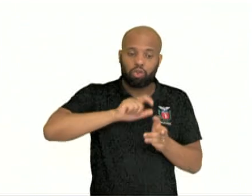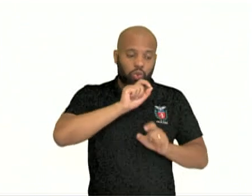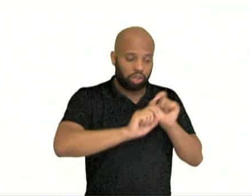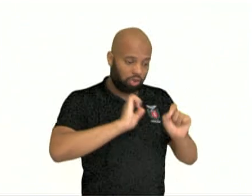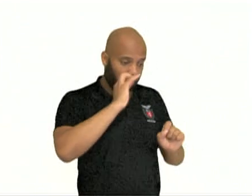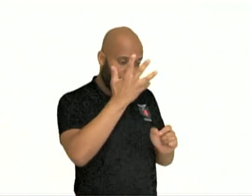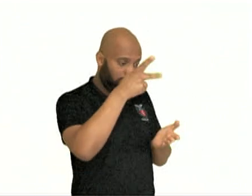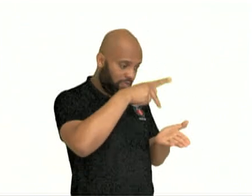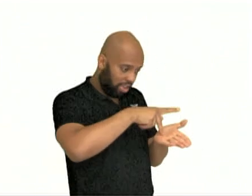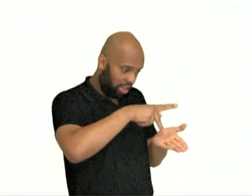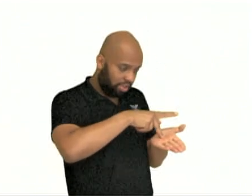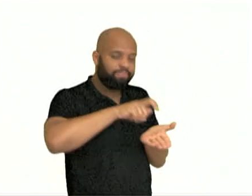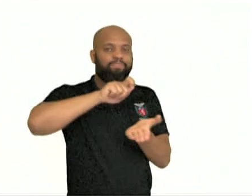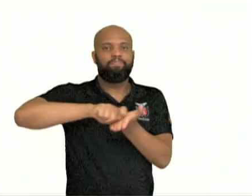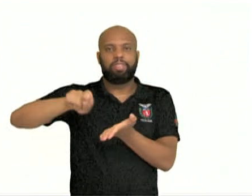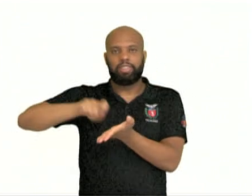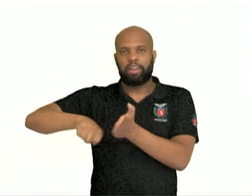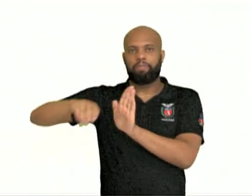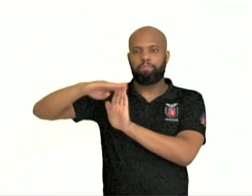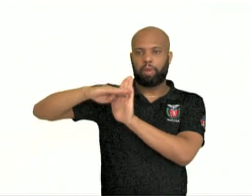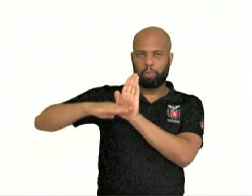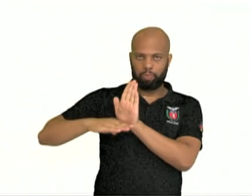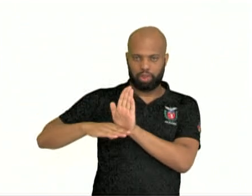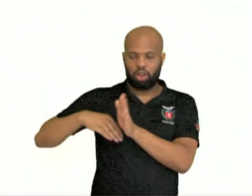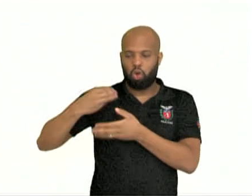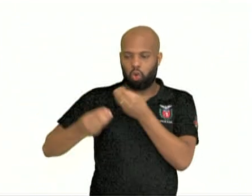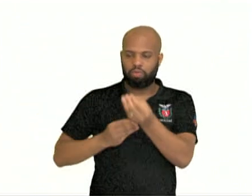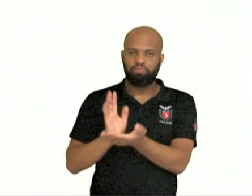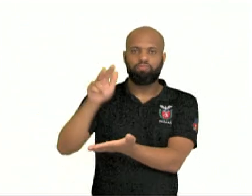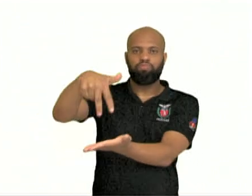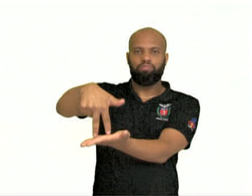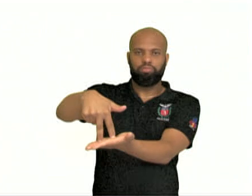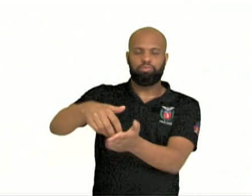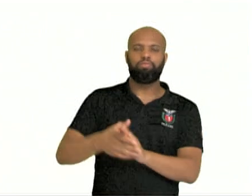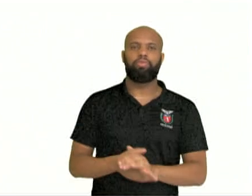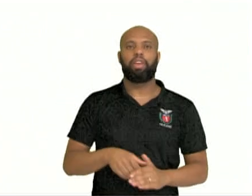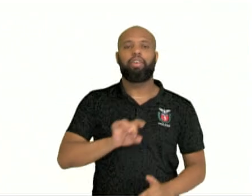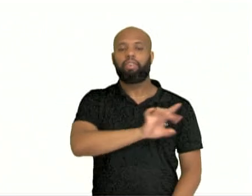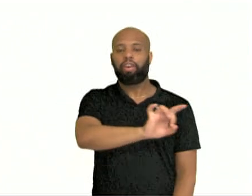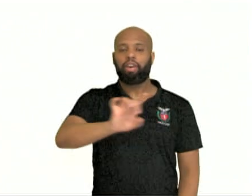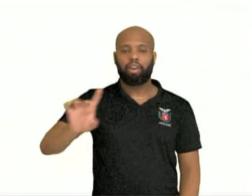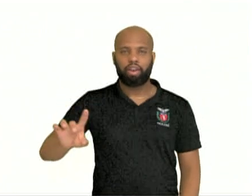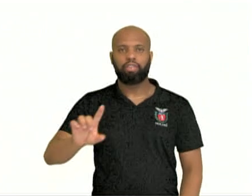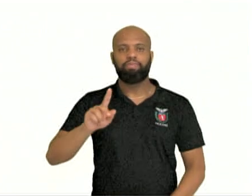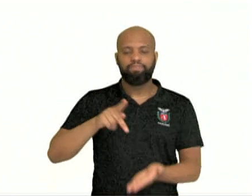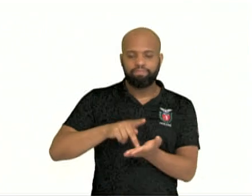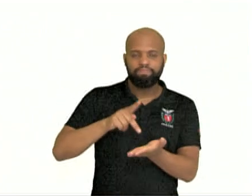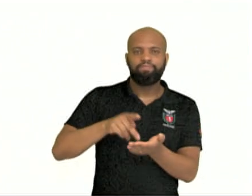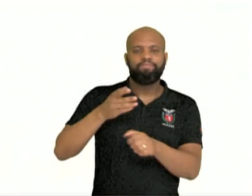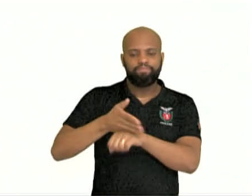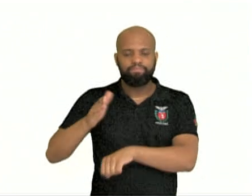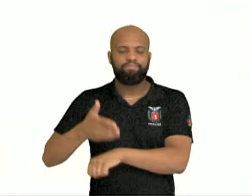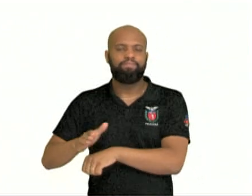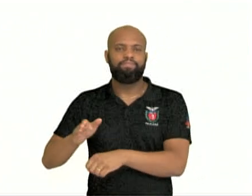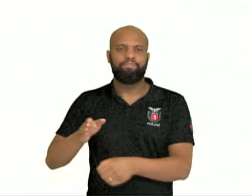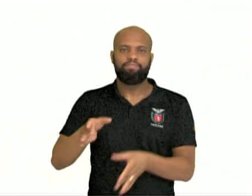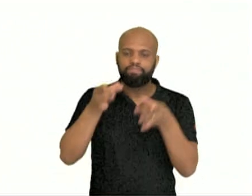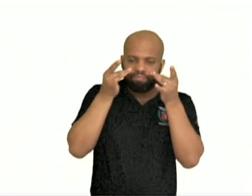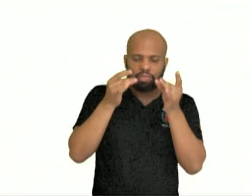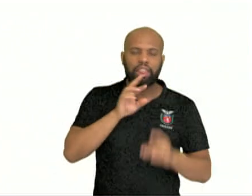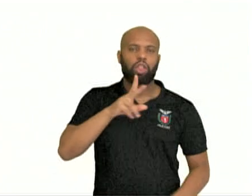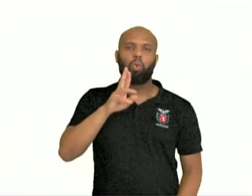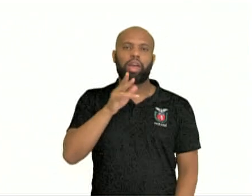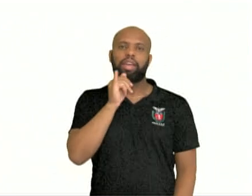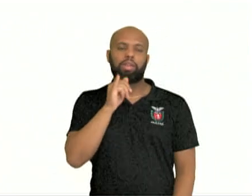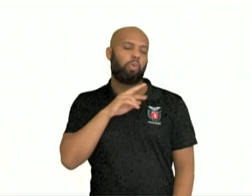realidade. Ela é um manual de posicionamentos. É empírico, é prático, é real. Não é um romance, não